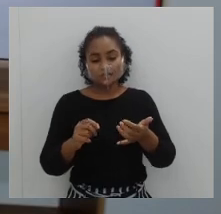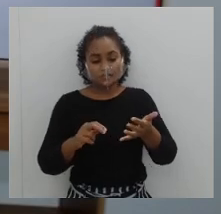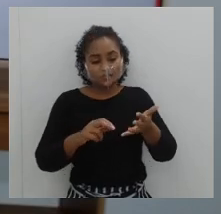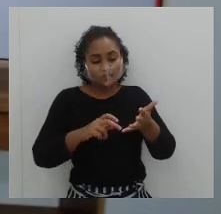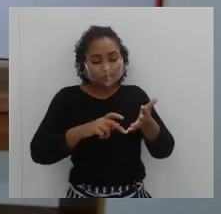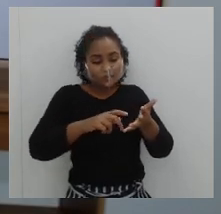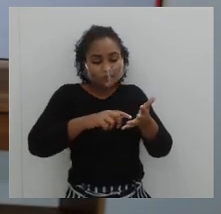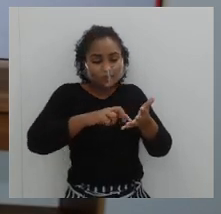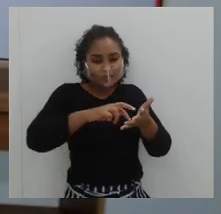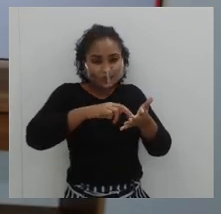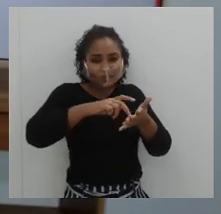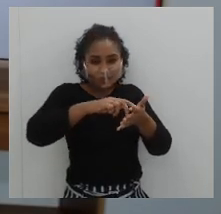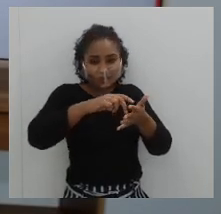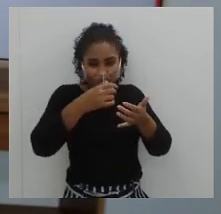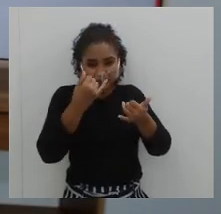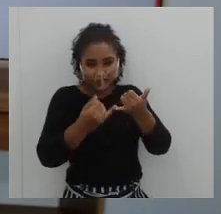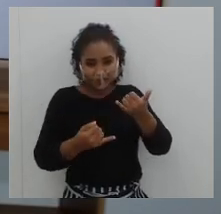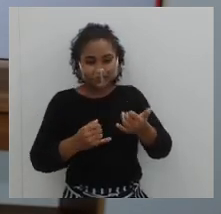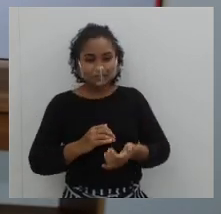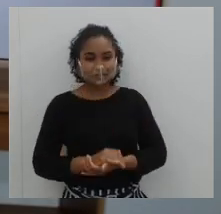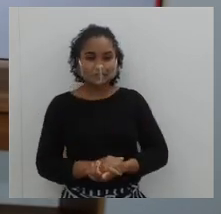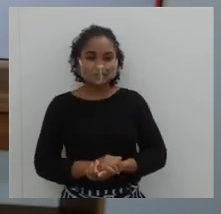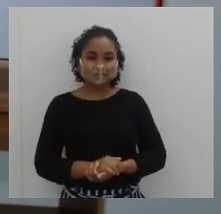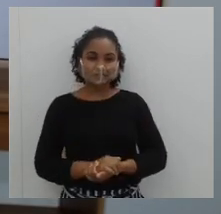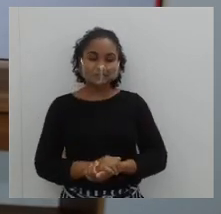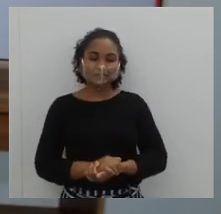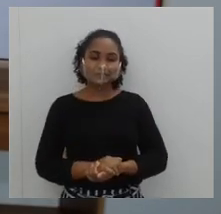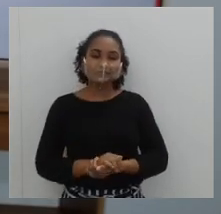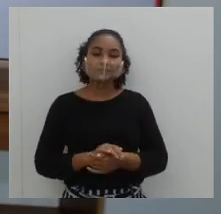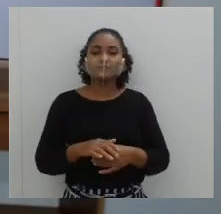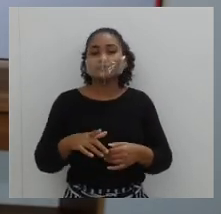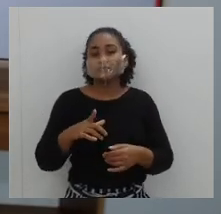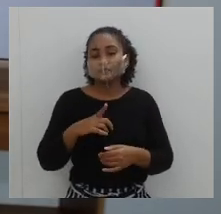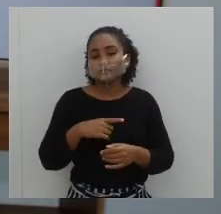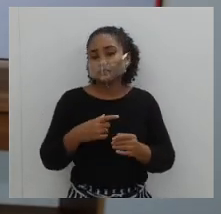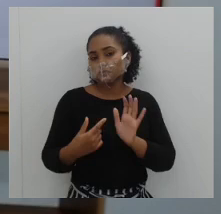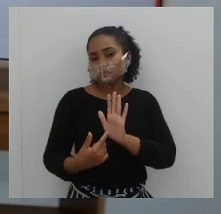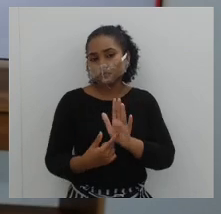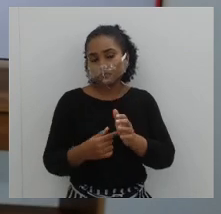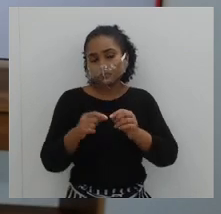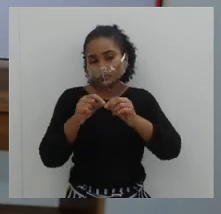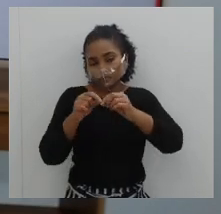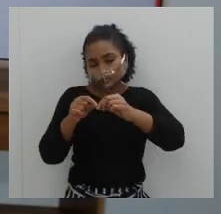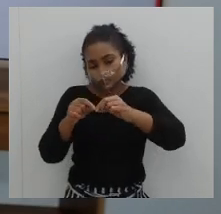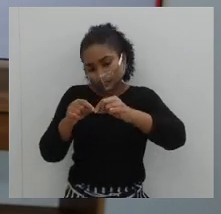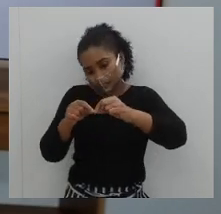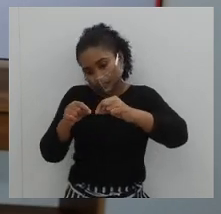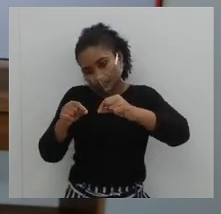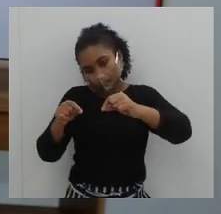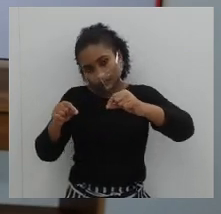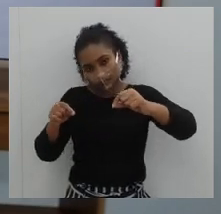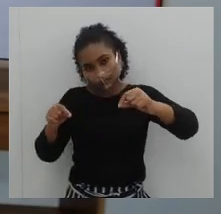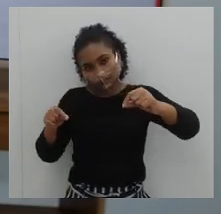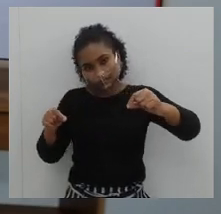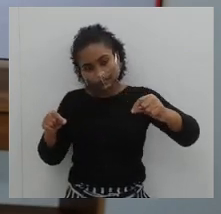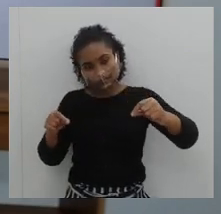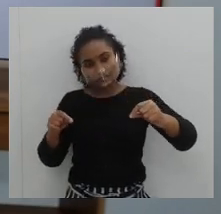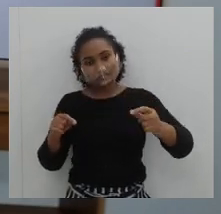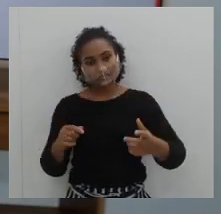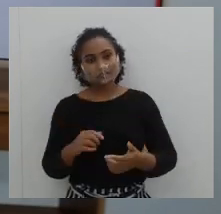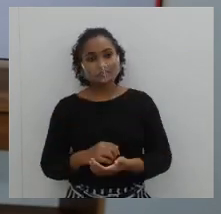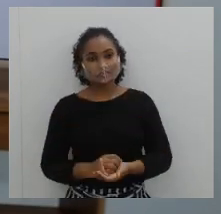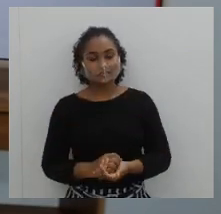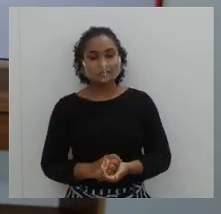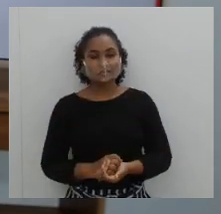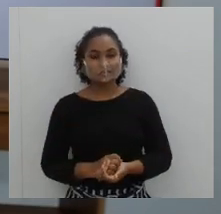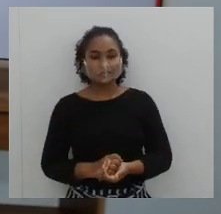O começo de uma escada, de uma escadaria. Então, ele traçou aqui a reta e parte da reta está passando fora